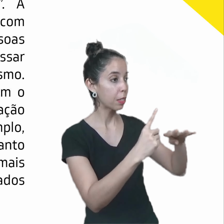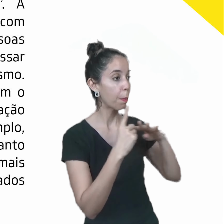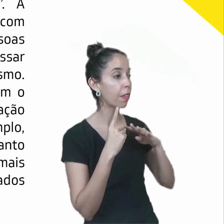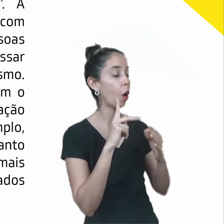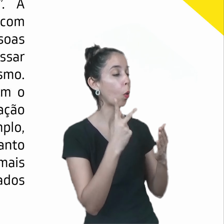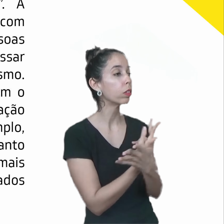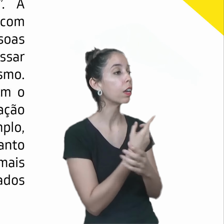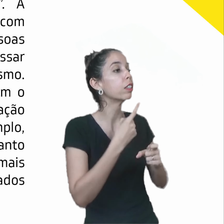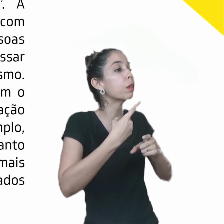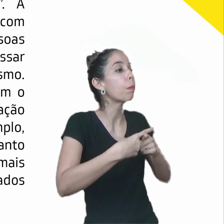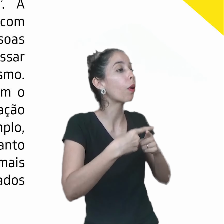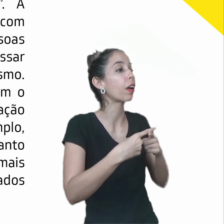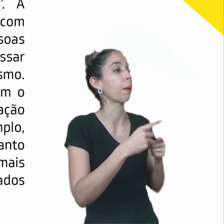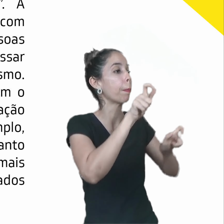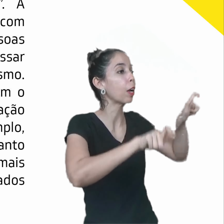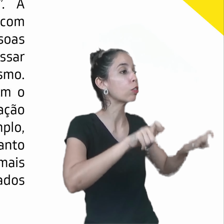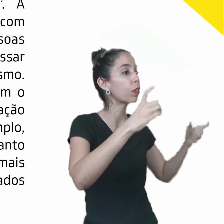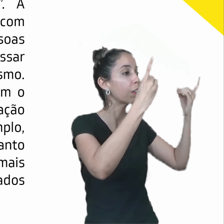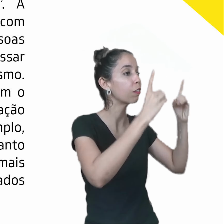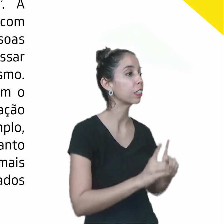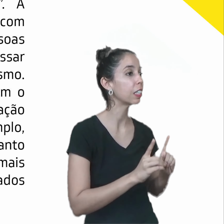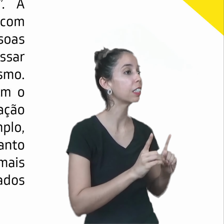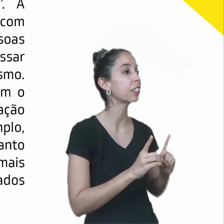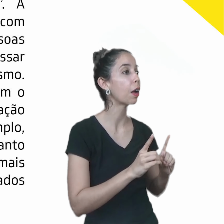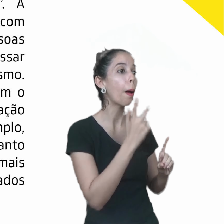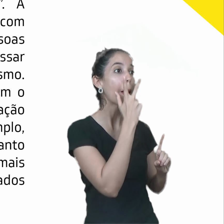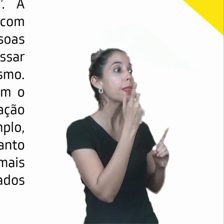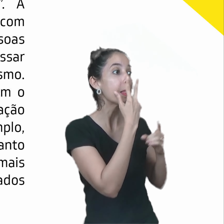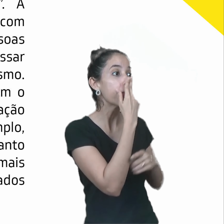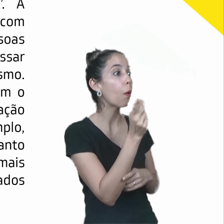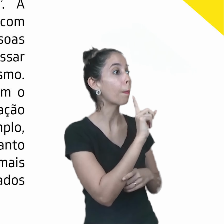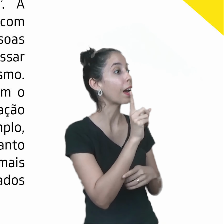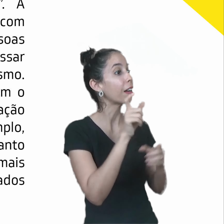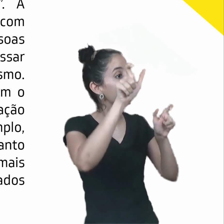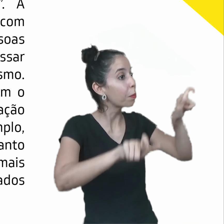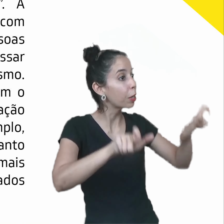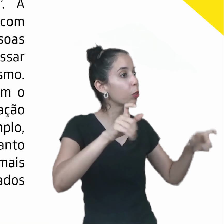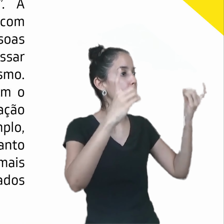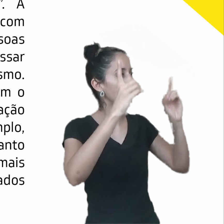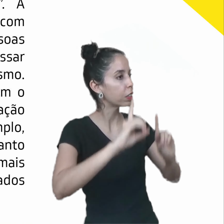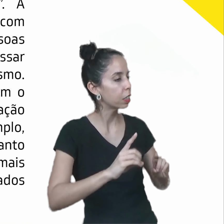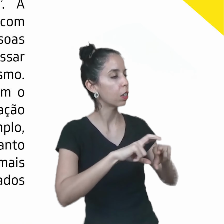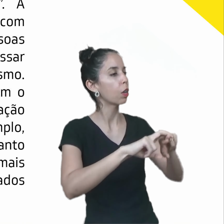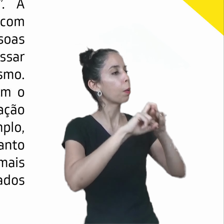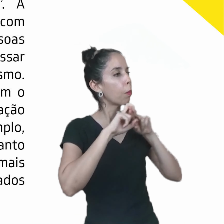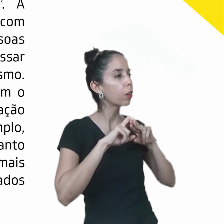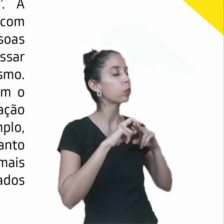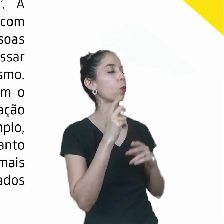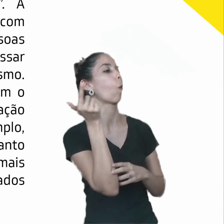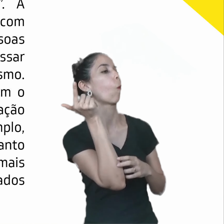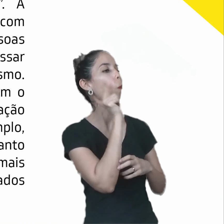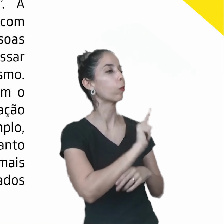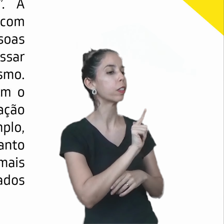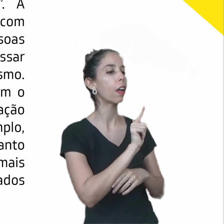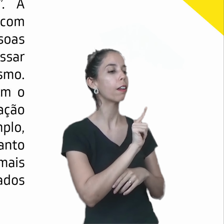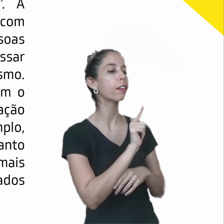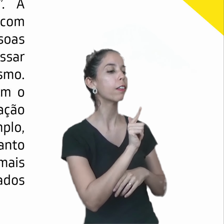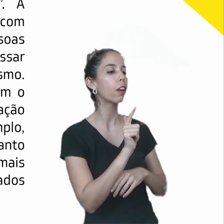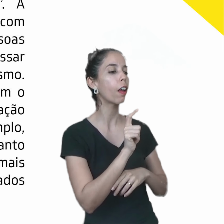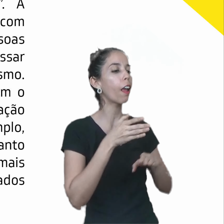nem parece A passabilidade acontece quando pessoas com deficiência não são consideradas pessoas com deficiência